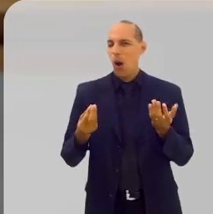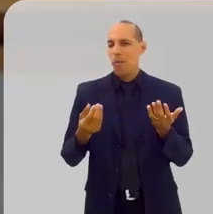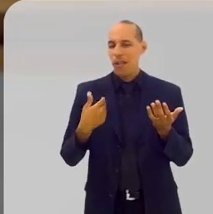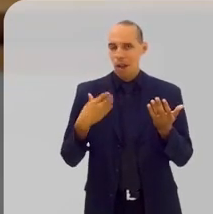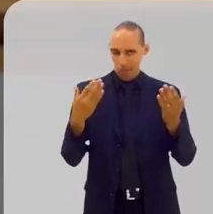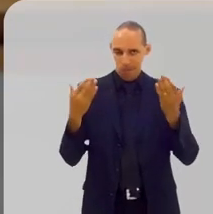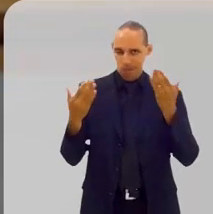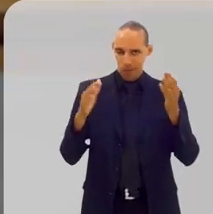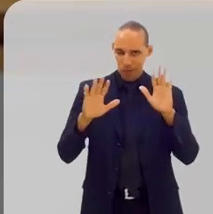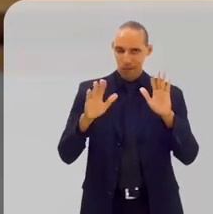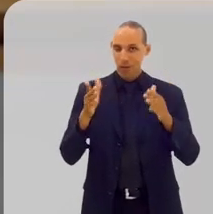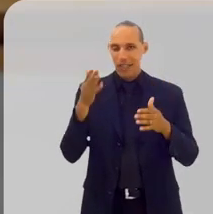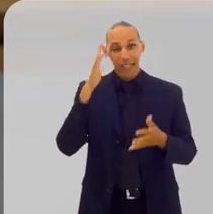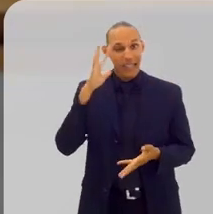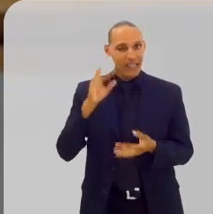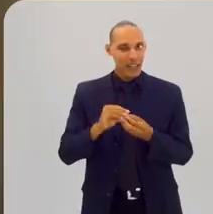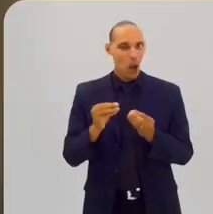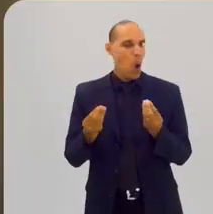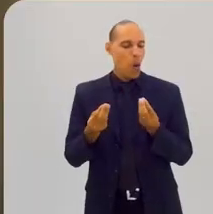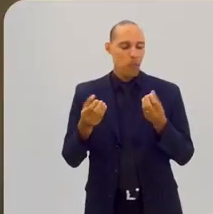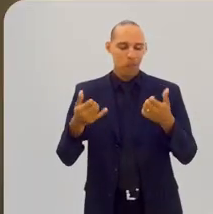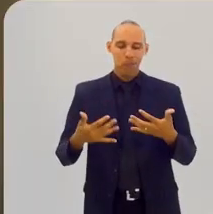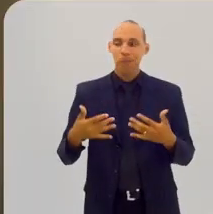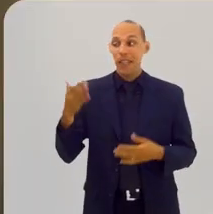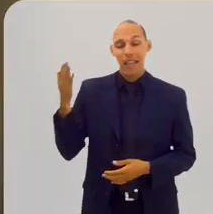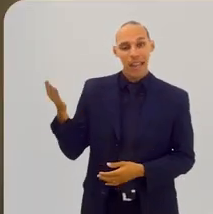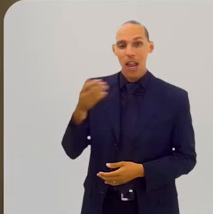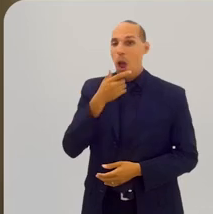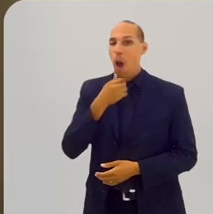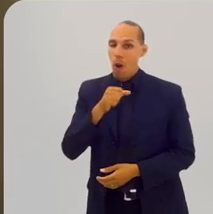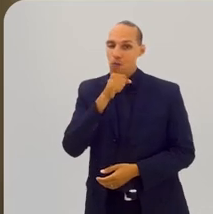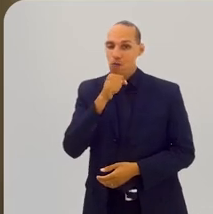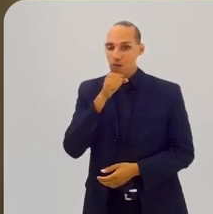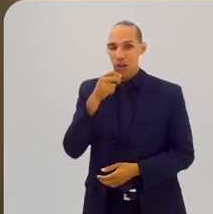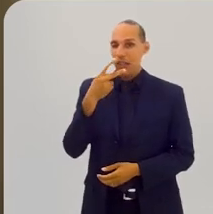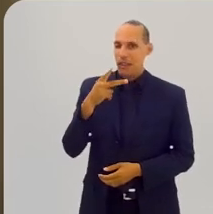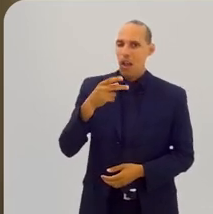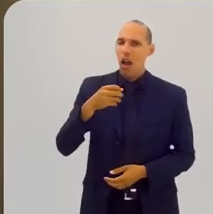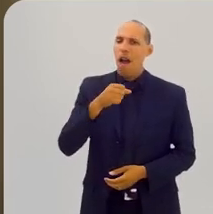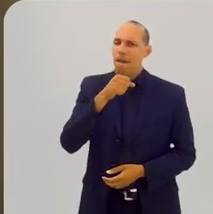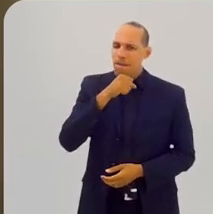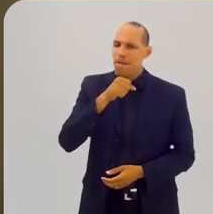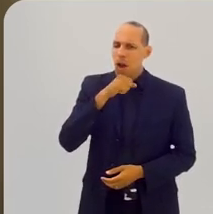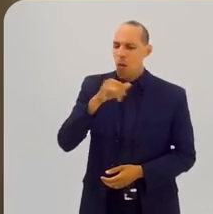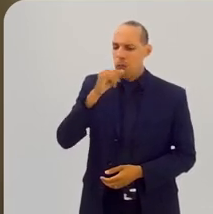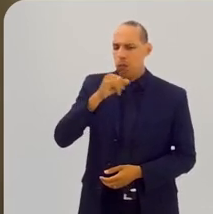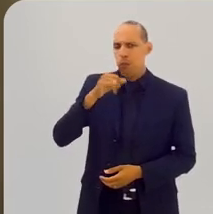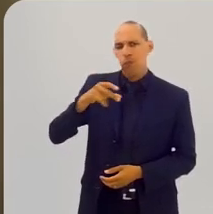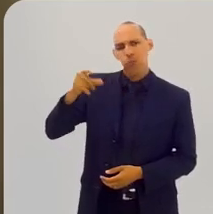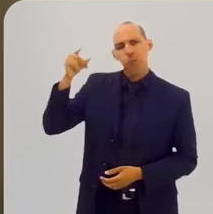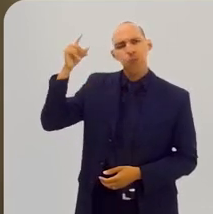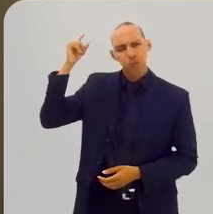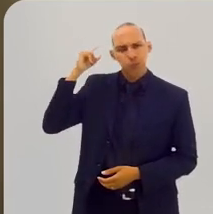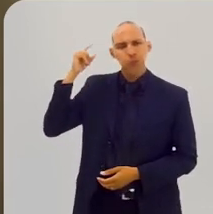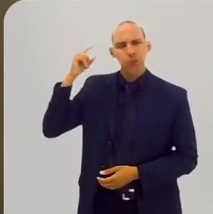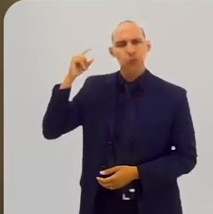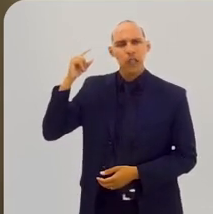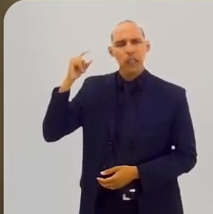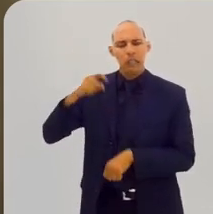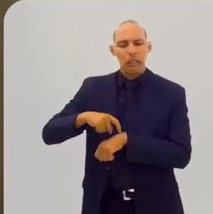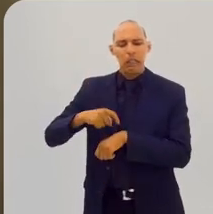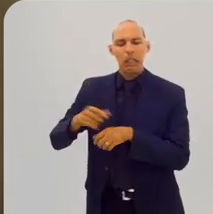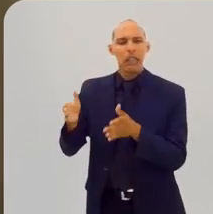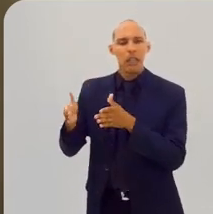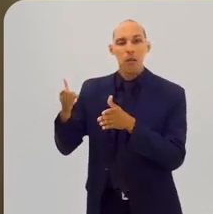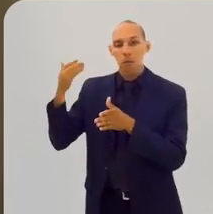aqui que eu vou essa comparação que eu vou fazer o seu alvo era um homem mais velho um homem de outro tempo né